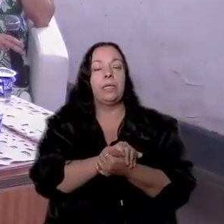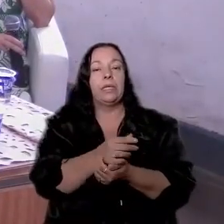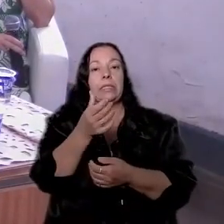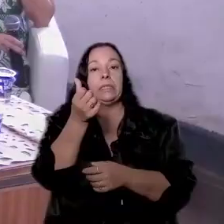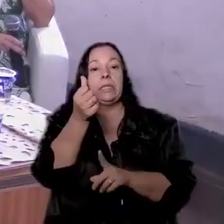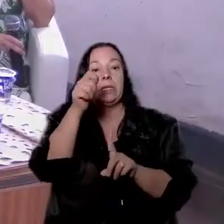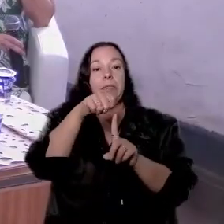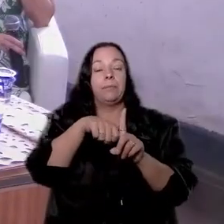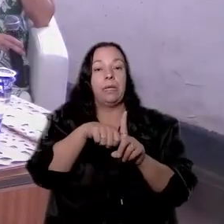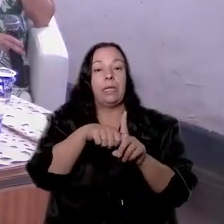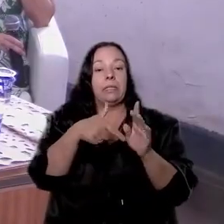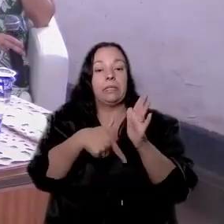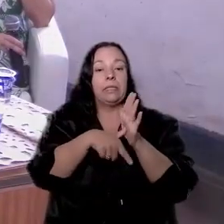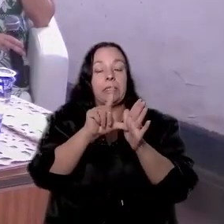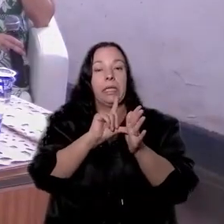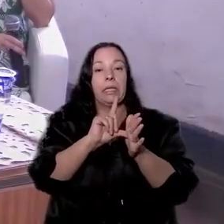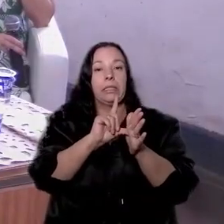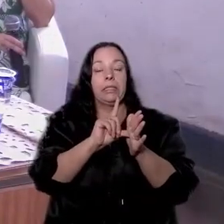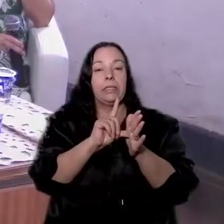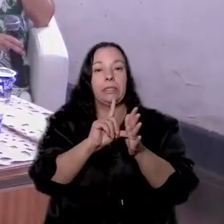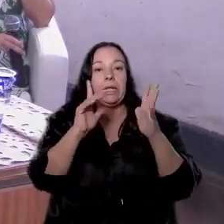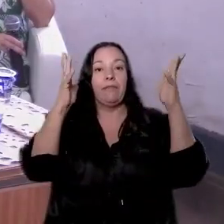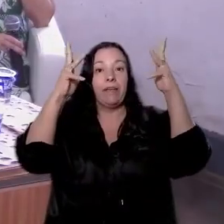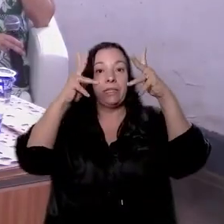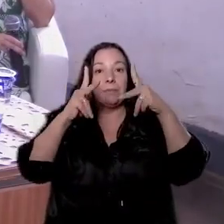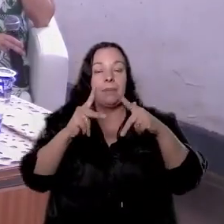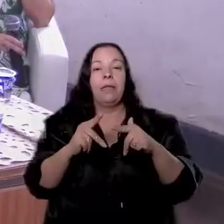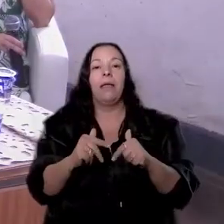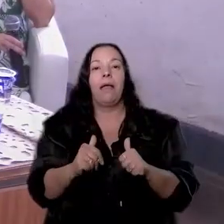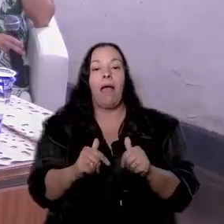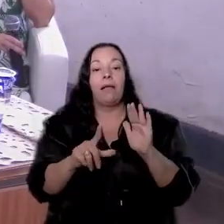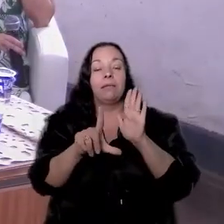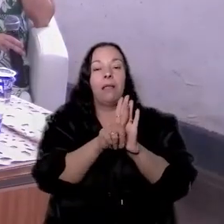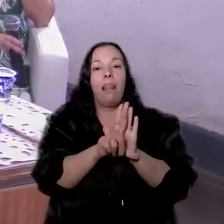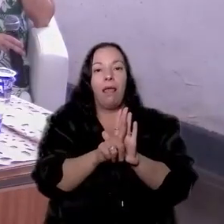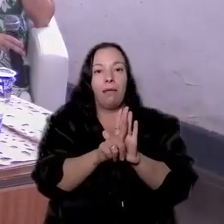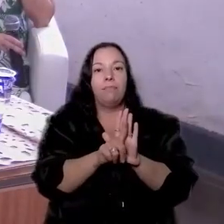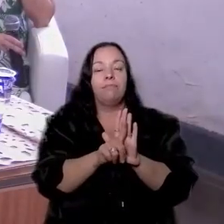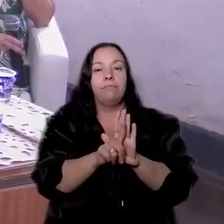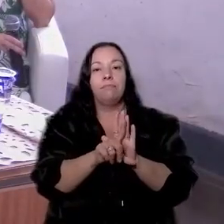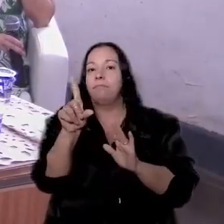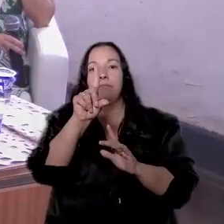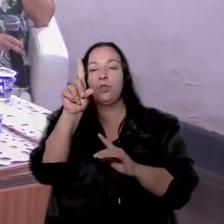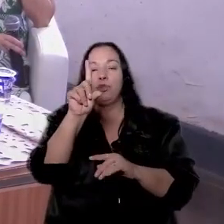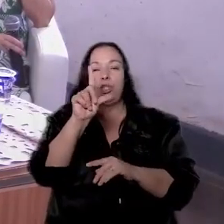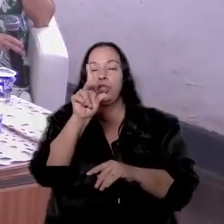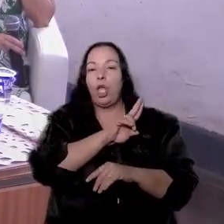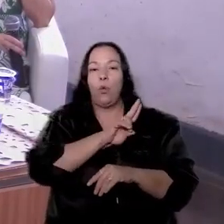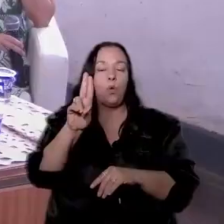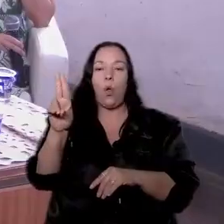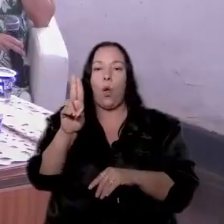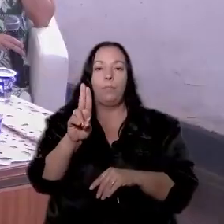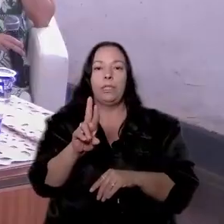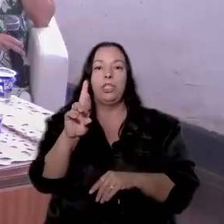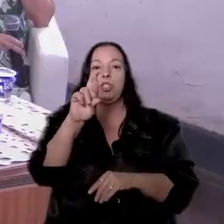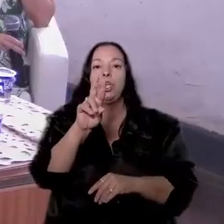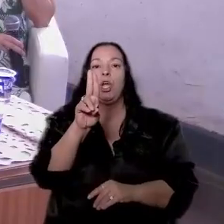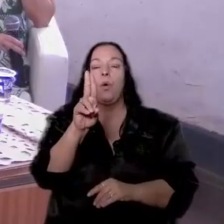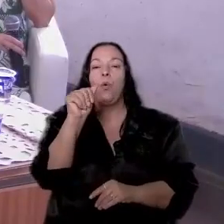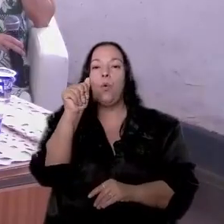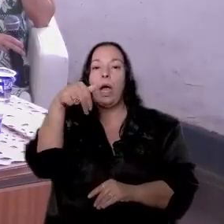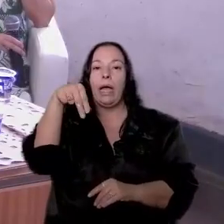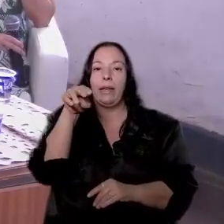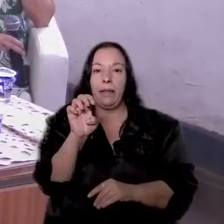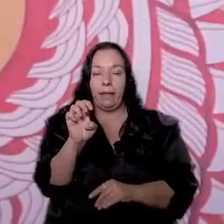meses antes de criar a Rouanet, em 91, ele vai explicar o que é esta lei, que naturalmente não tinha o nome de Rouanet, né? Que ela